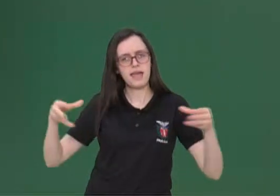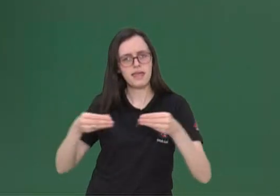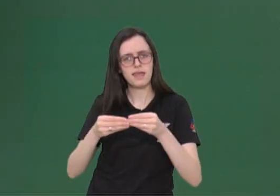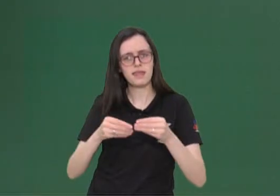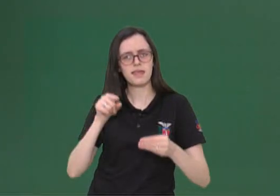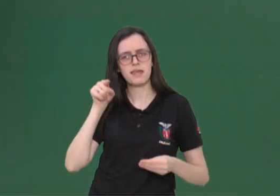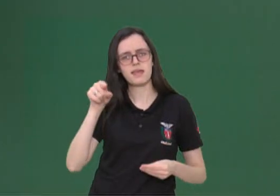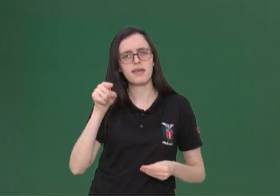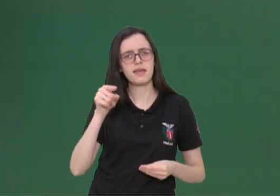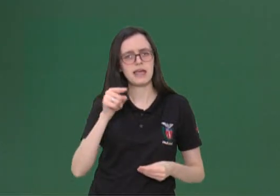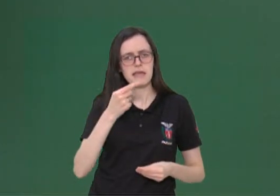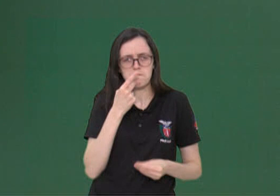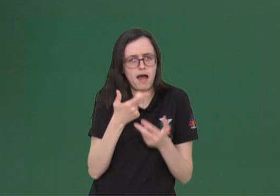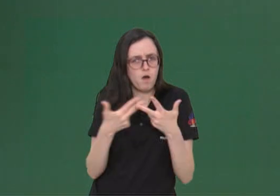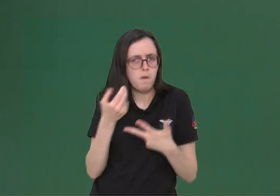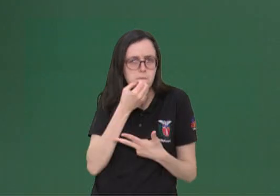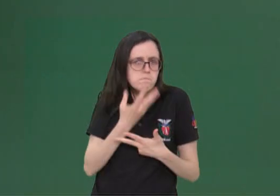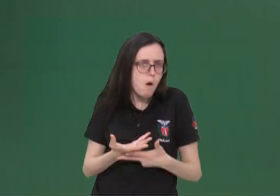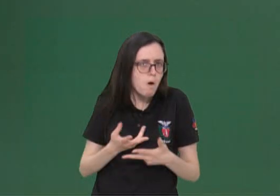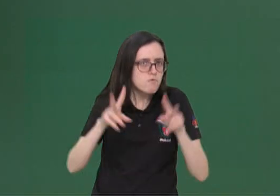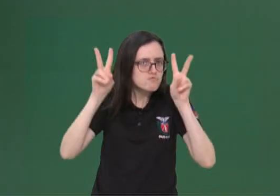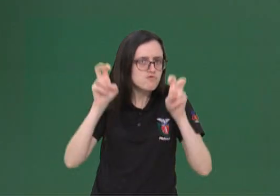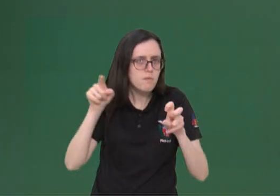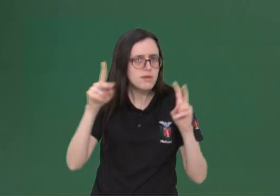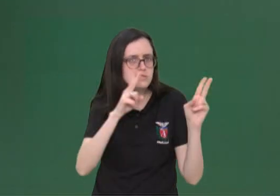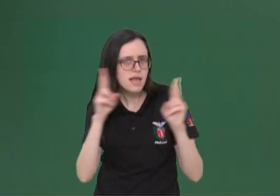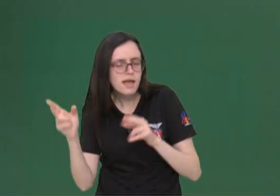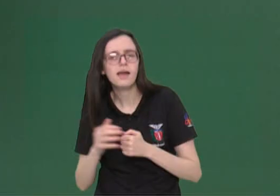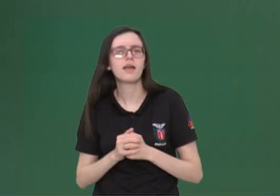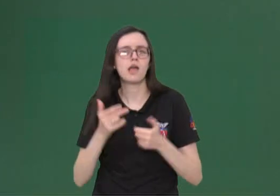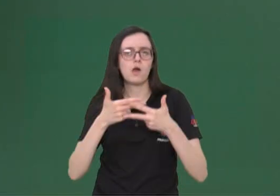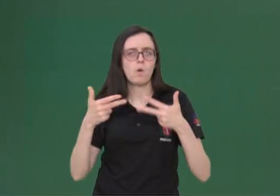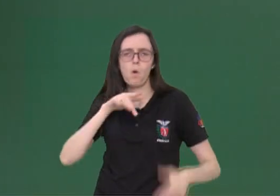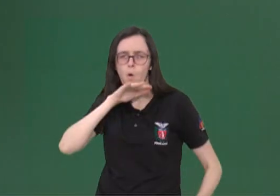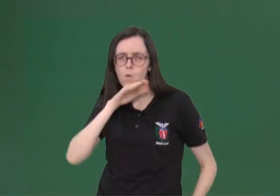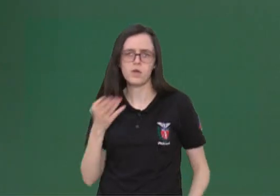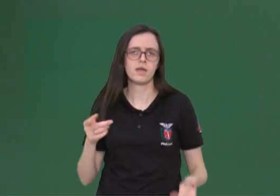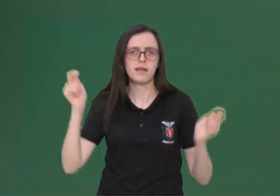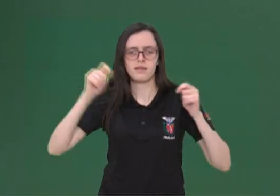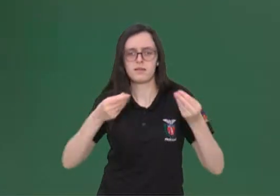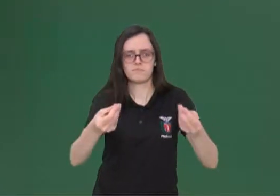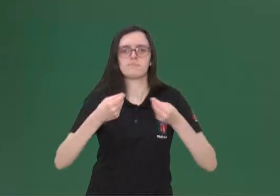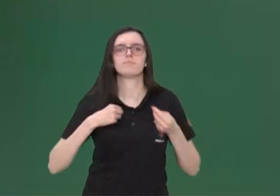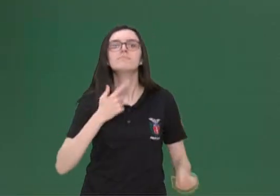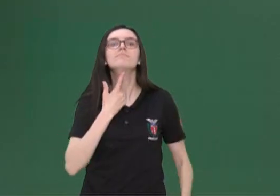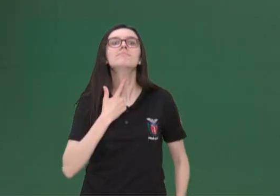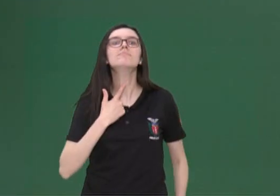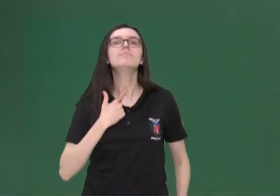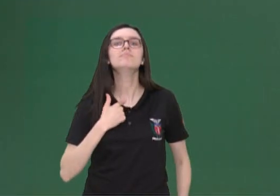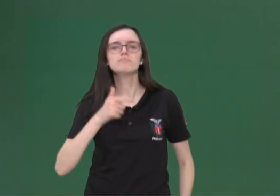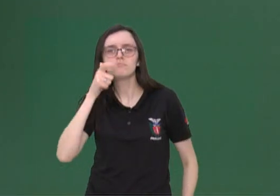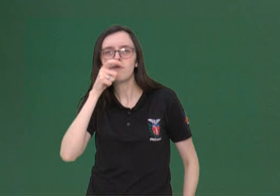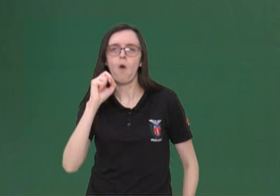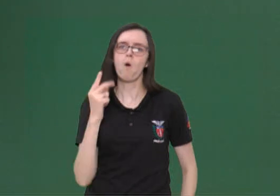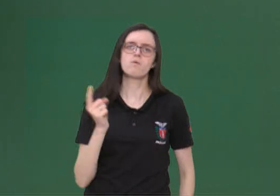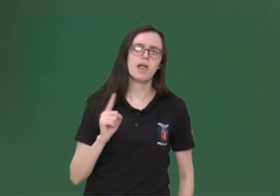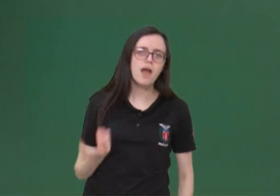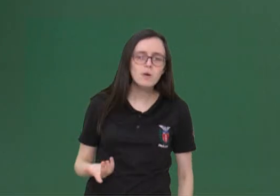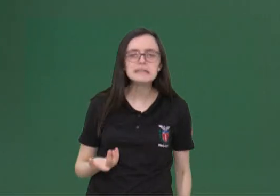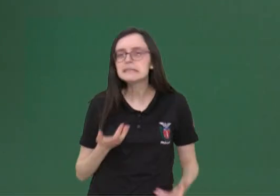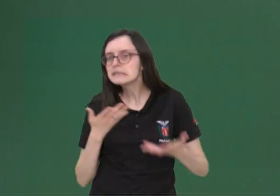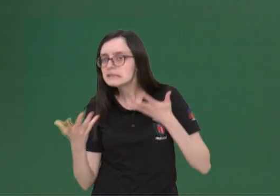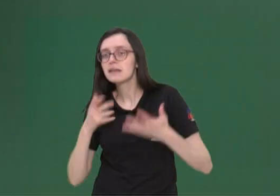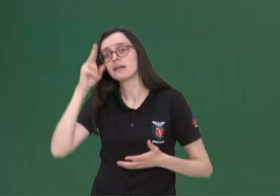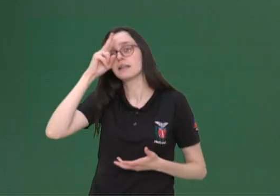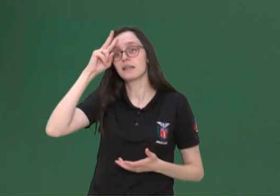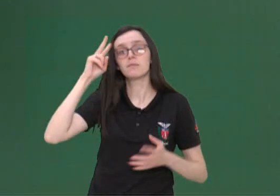ela fala algo bom sobre a série, algo ruim, dá vontade de assistir a série ou não, né?